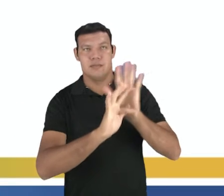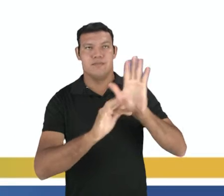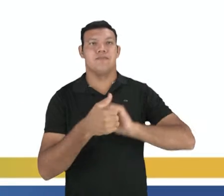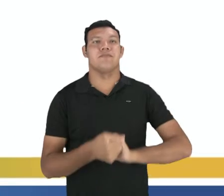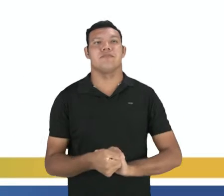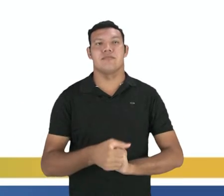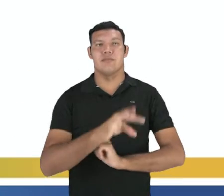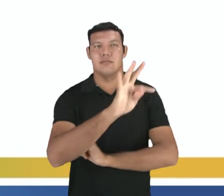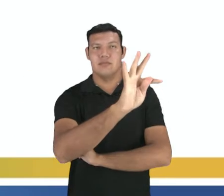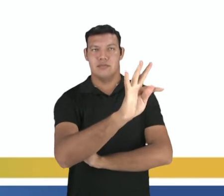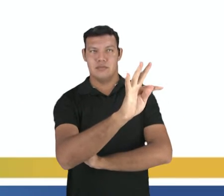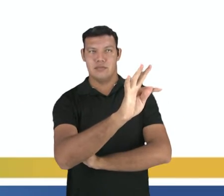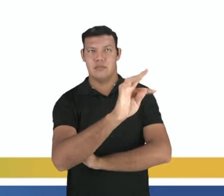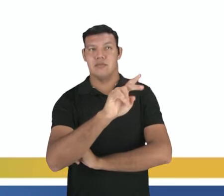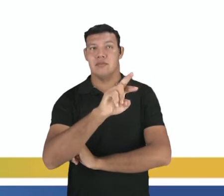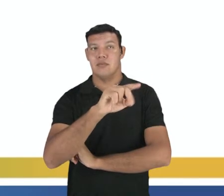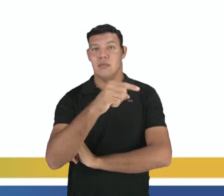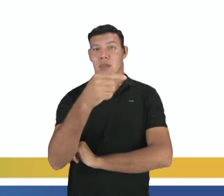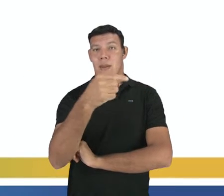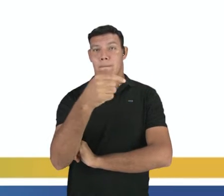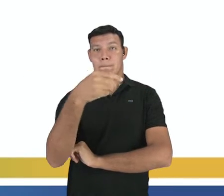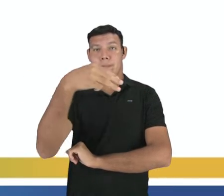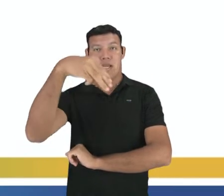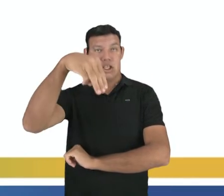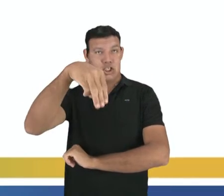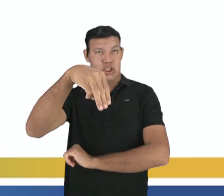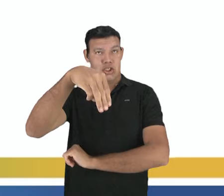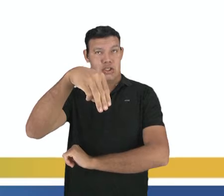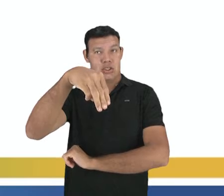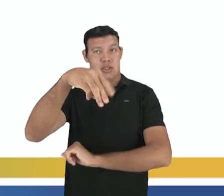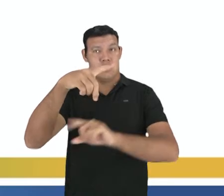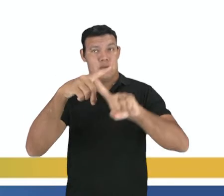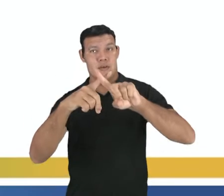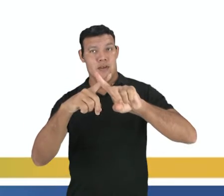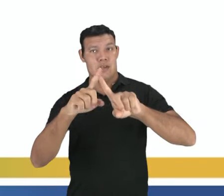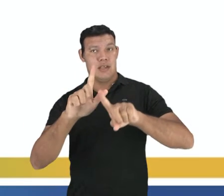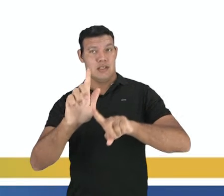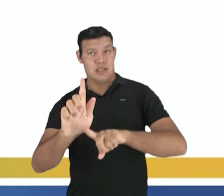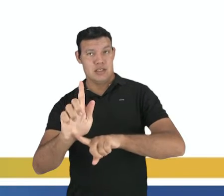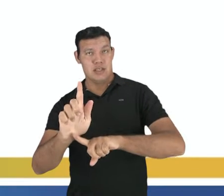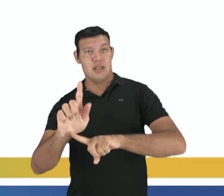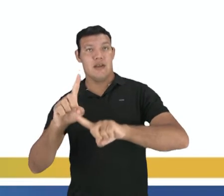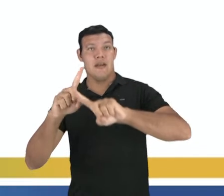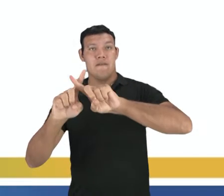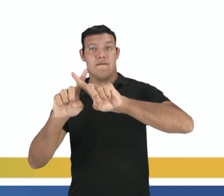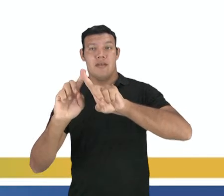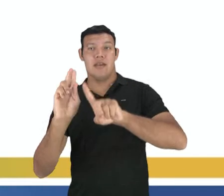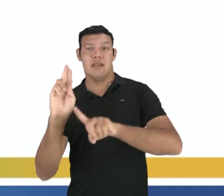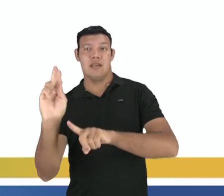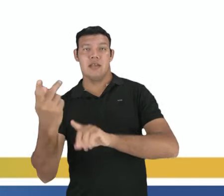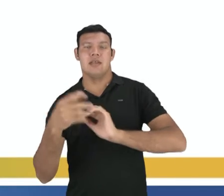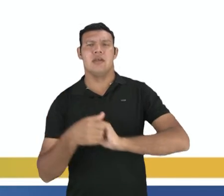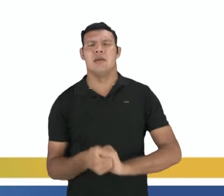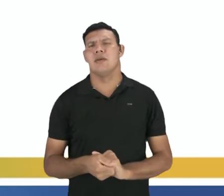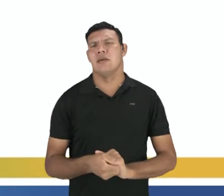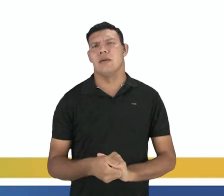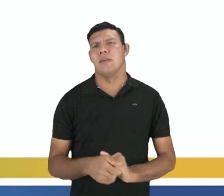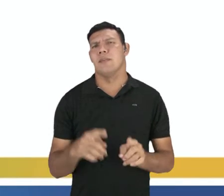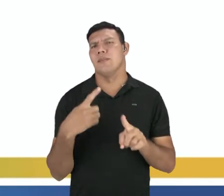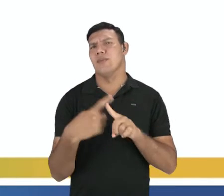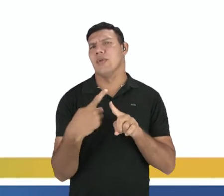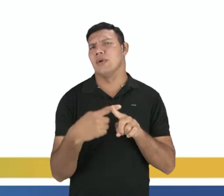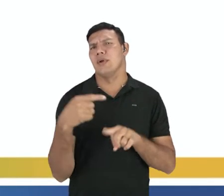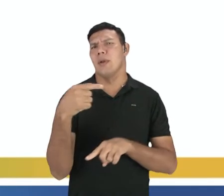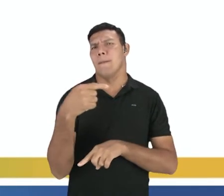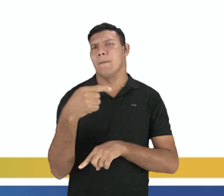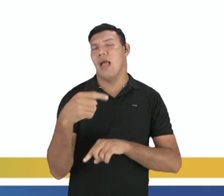tá aqui em MG A distância é a altura h não tá aqui vagarzinho porque o menos um né